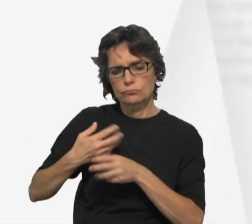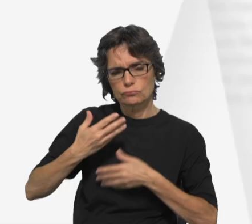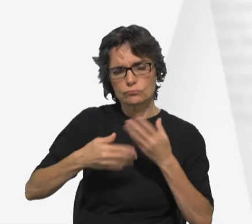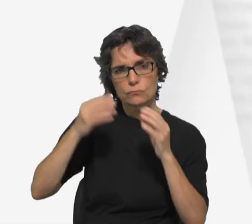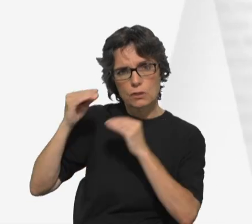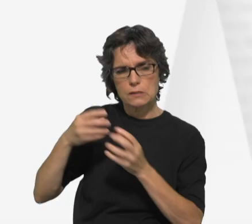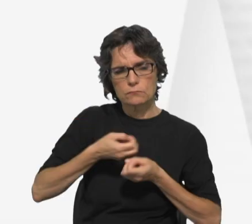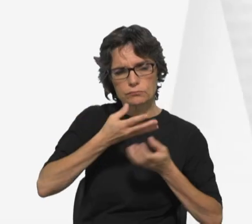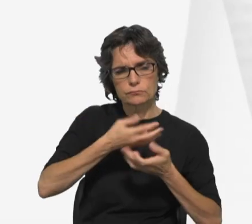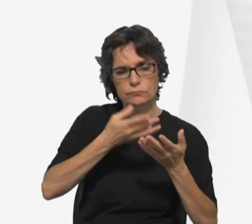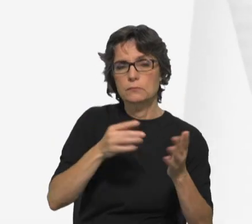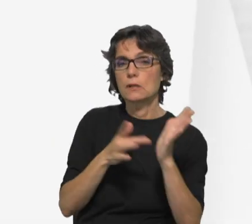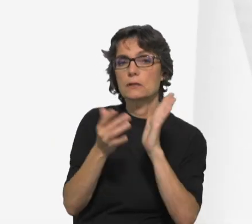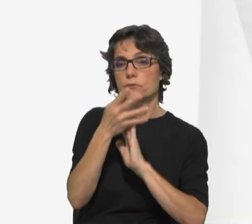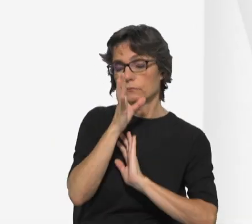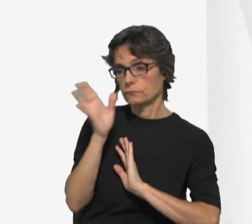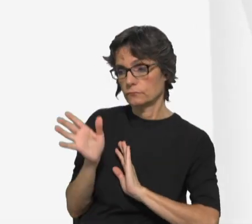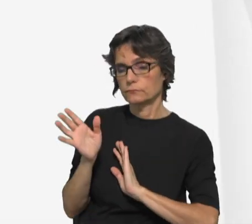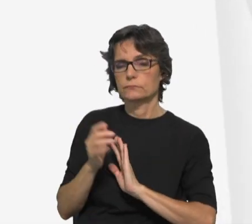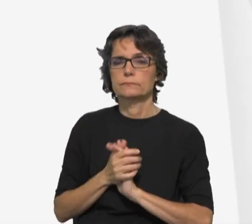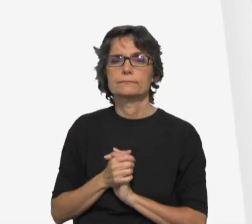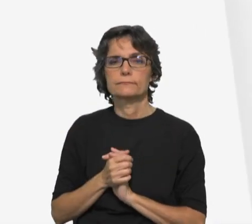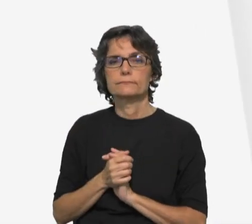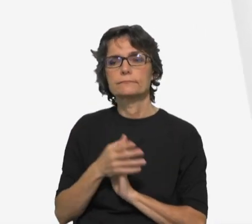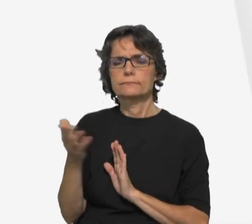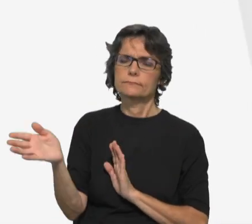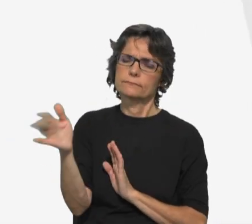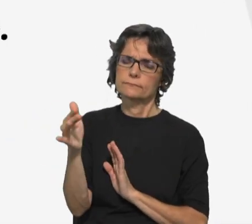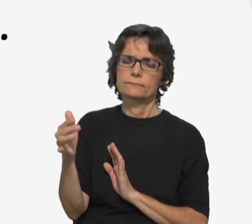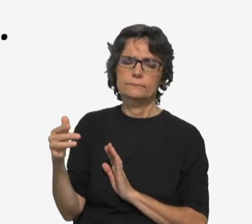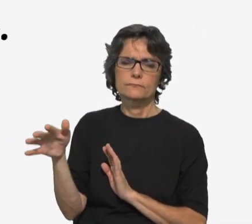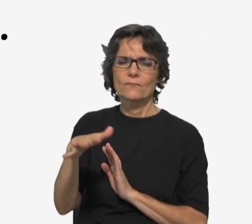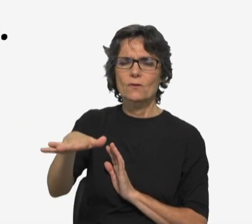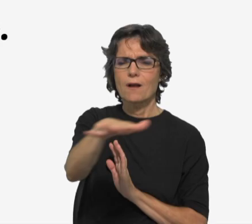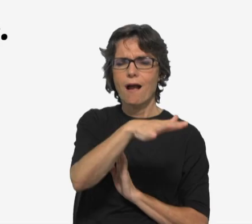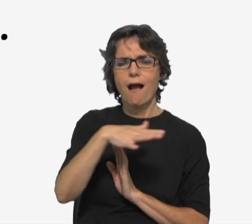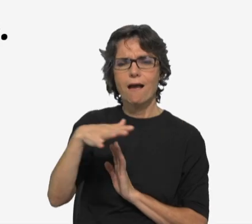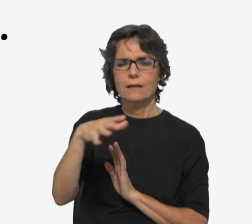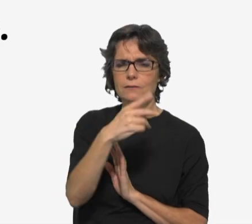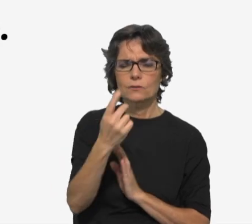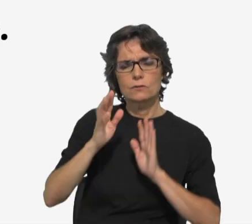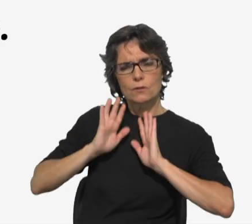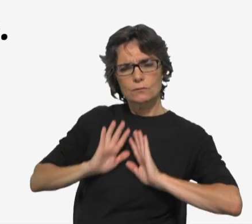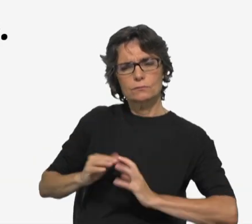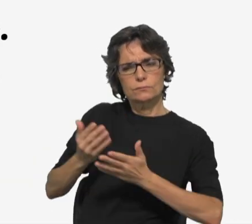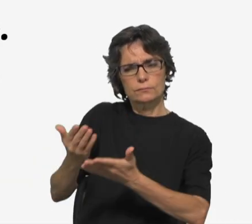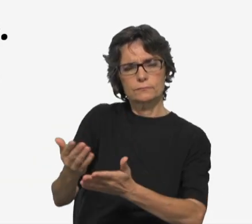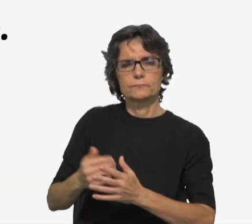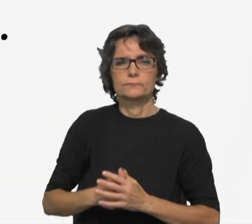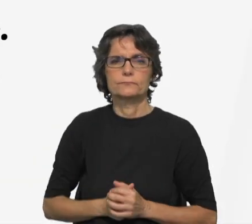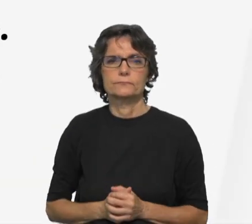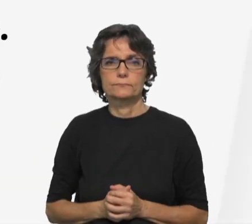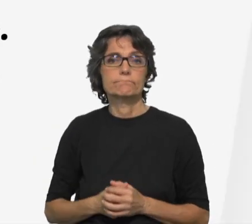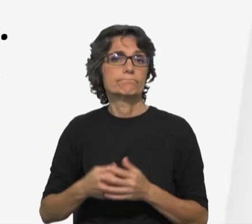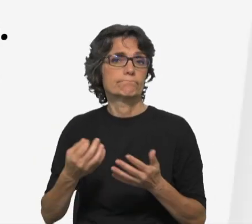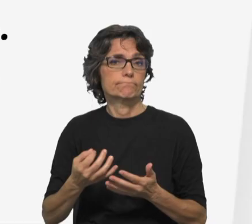ensinado. Então Jesus disse-lhes: "Vinde comigo para um lugar isolado e descansai um pouco." De